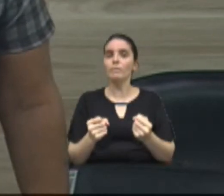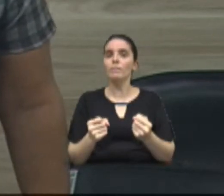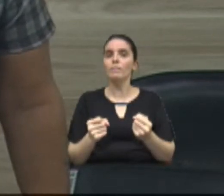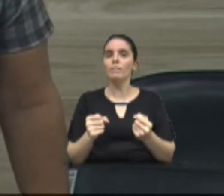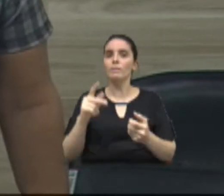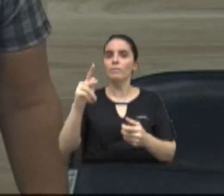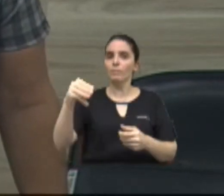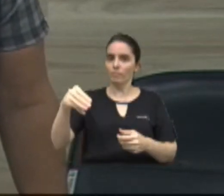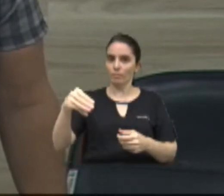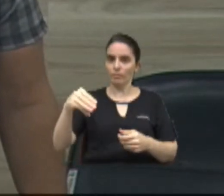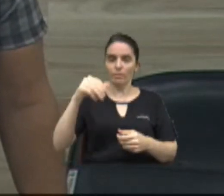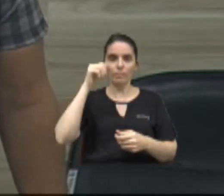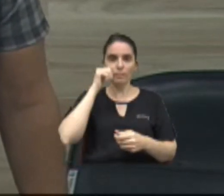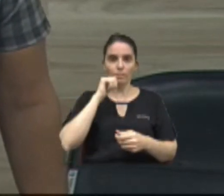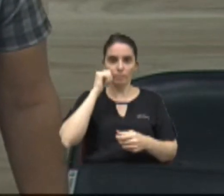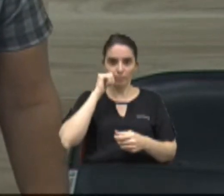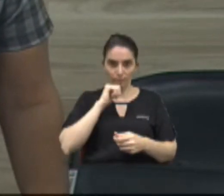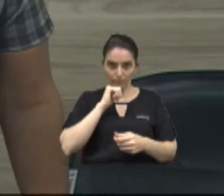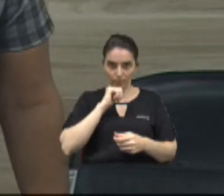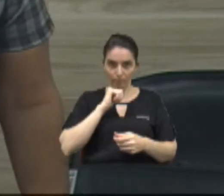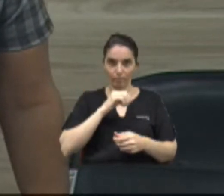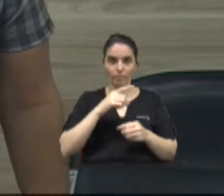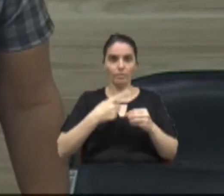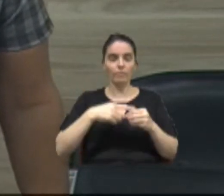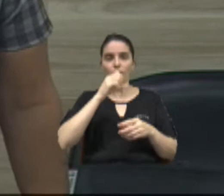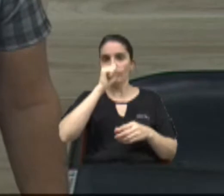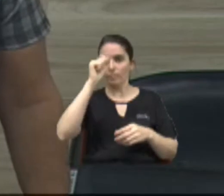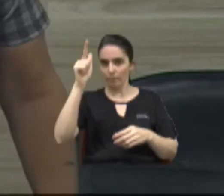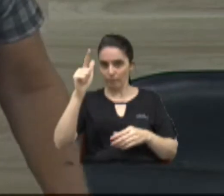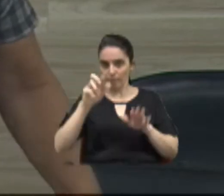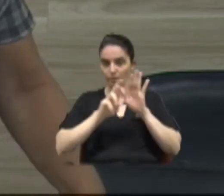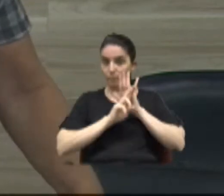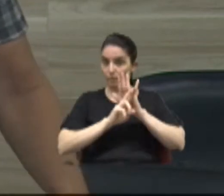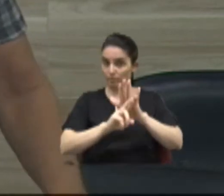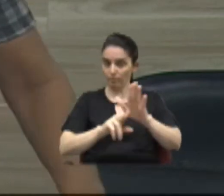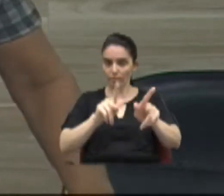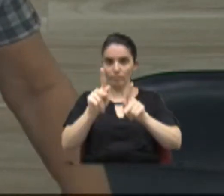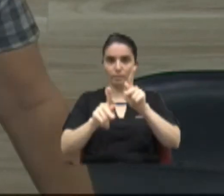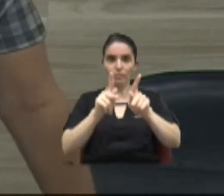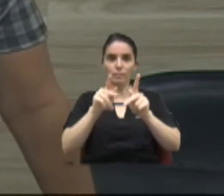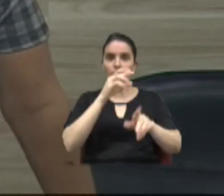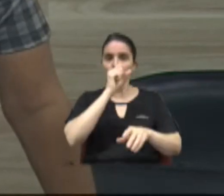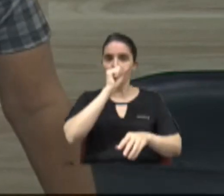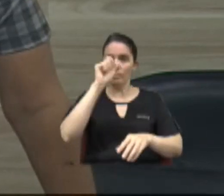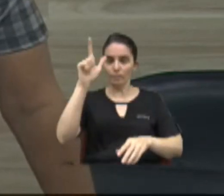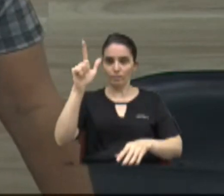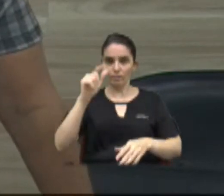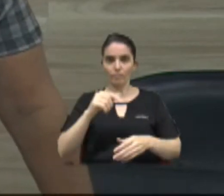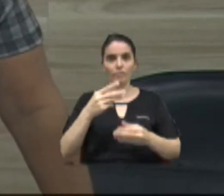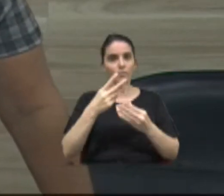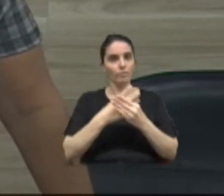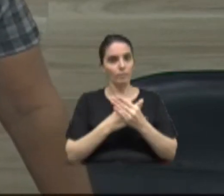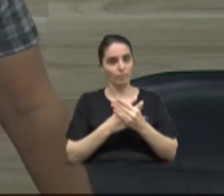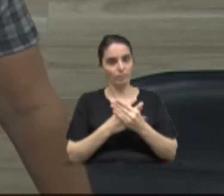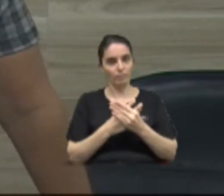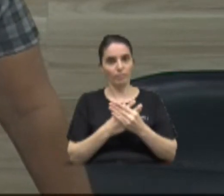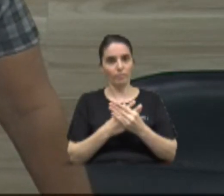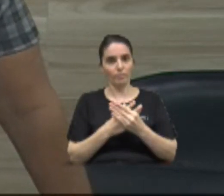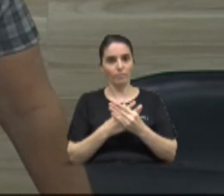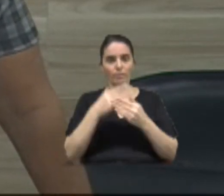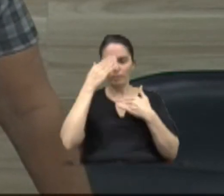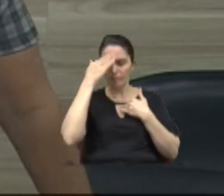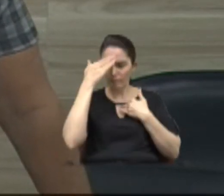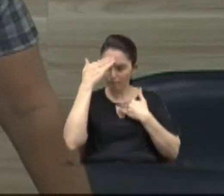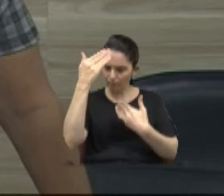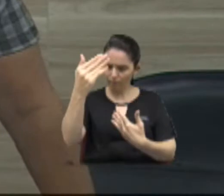das mulheres de Limeira, em nome da população de Limeira, essa Câmara tem muito a agradecer